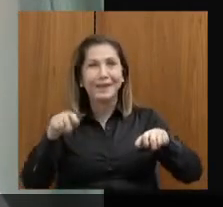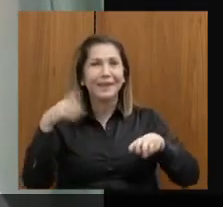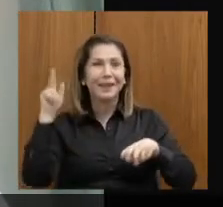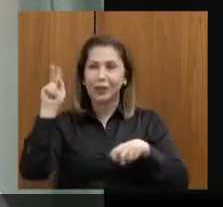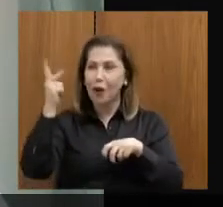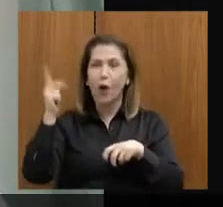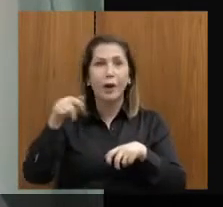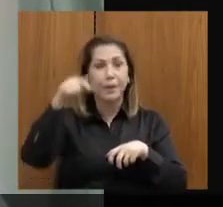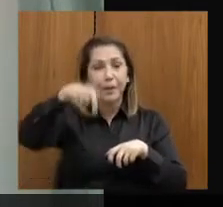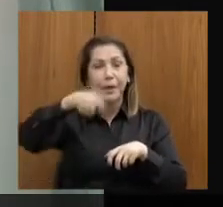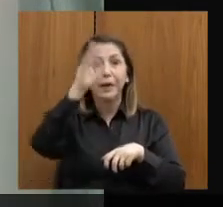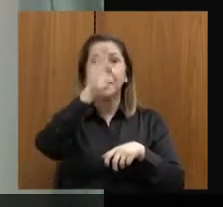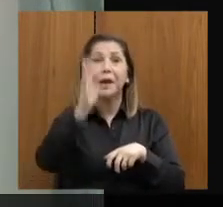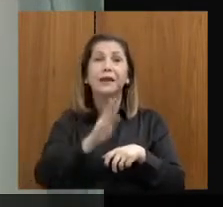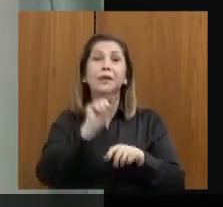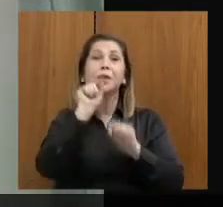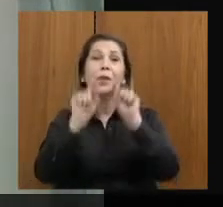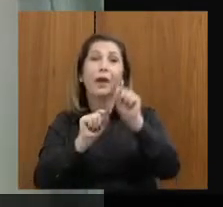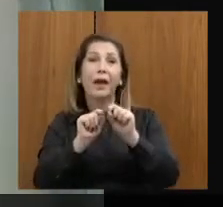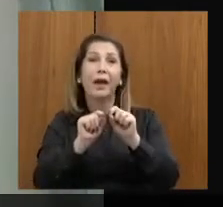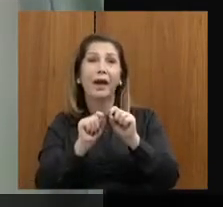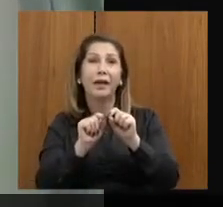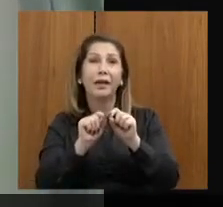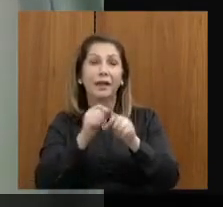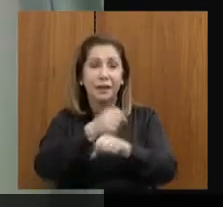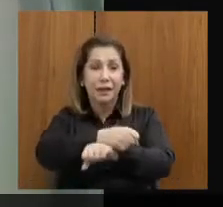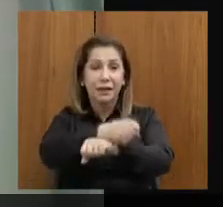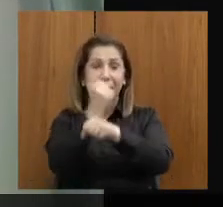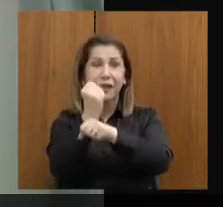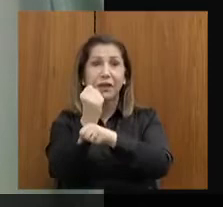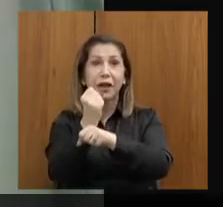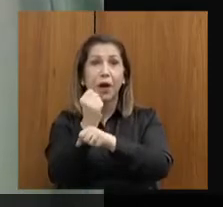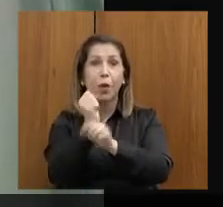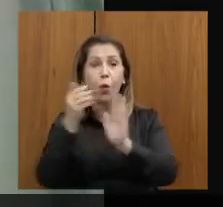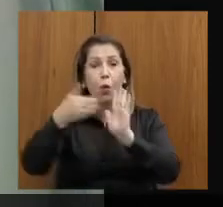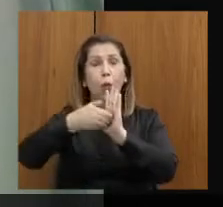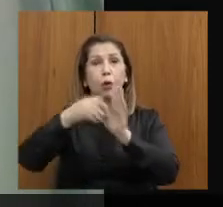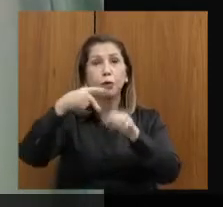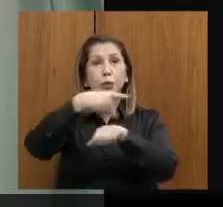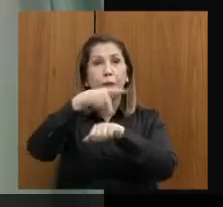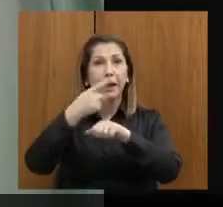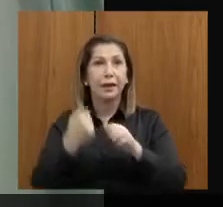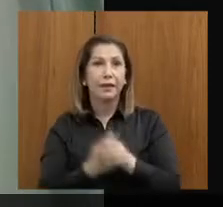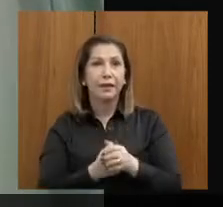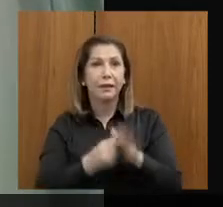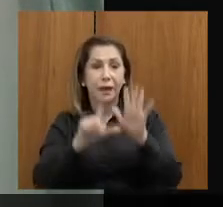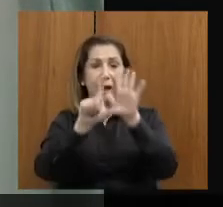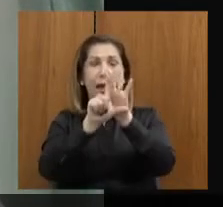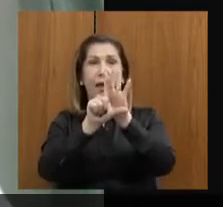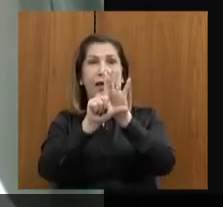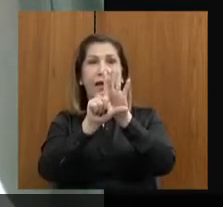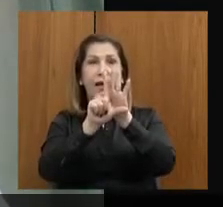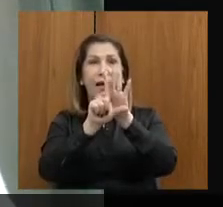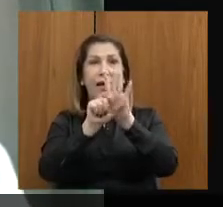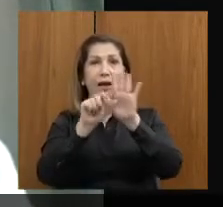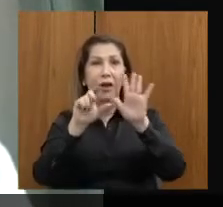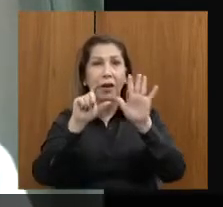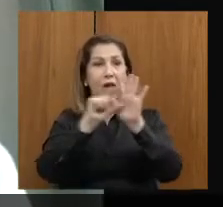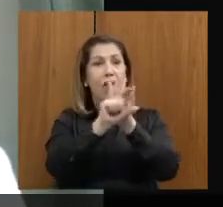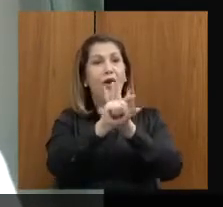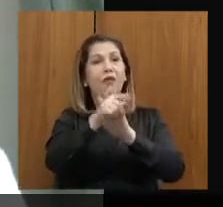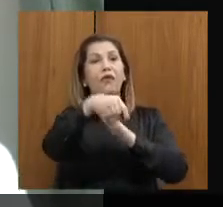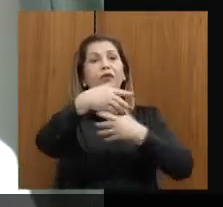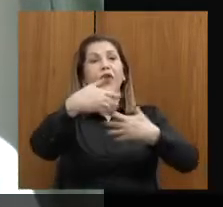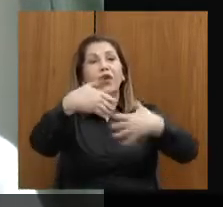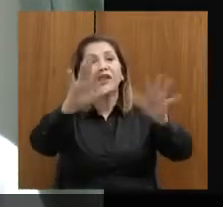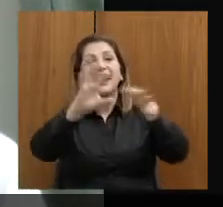Brasil foi o último país aqui dentro ó acabar com a escravidão não fica assim né para Leal em Dois artigos disse assim né Vocês estão livres